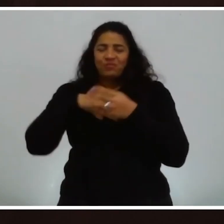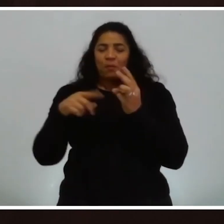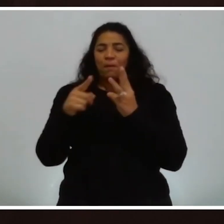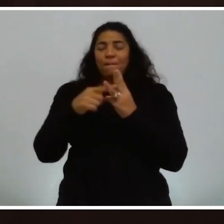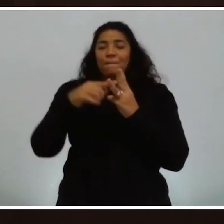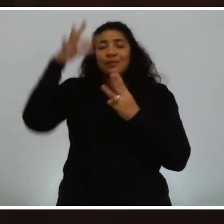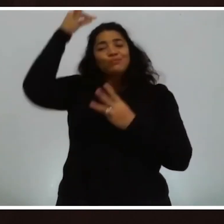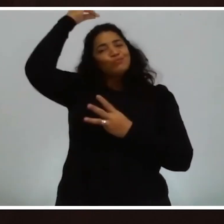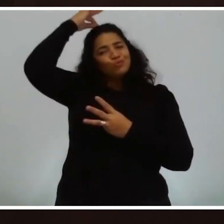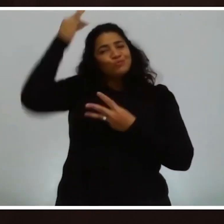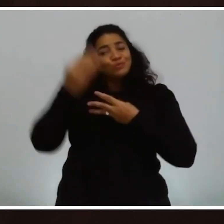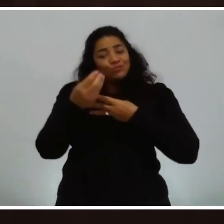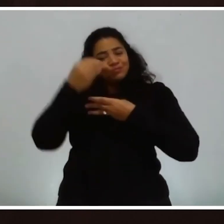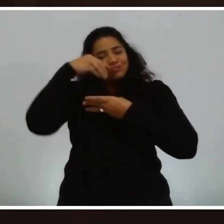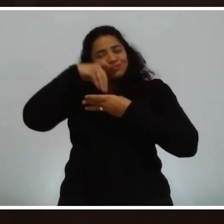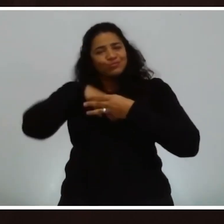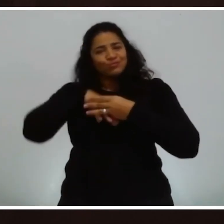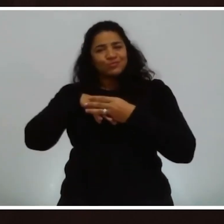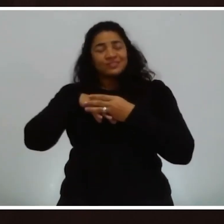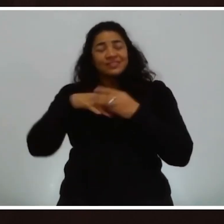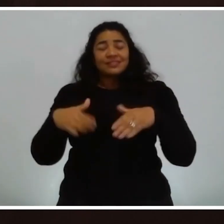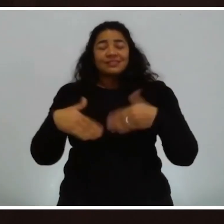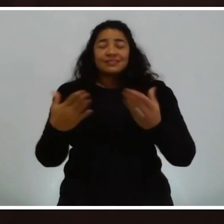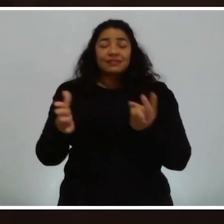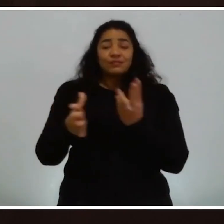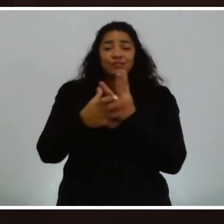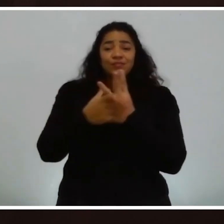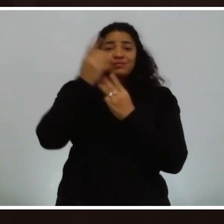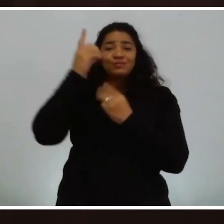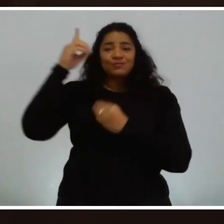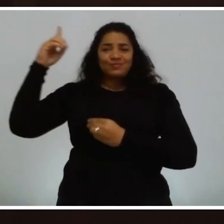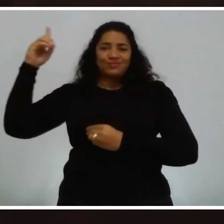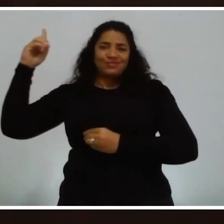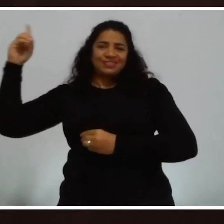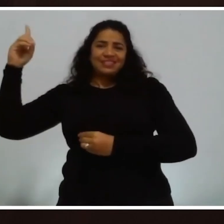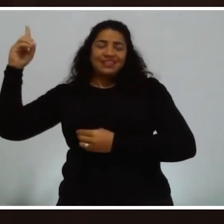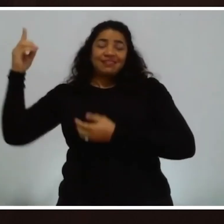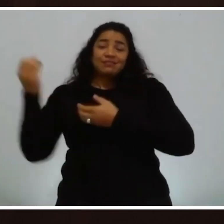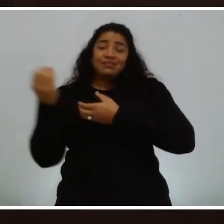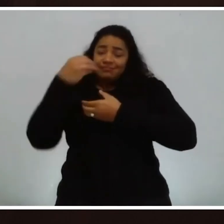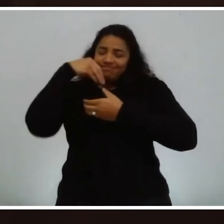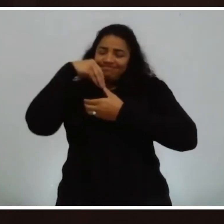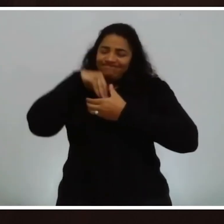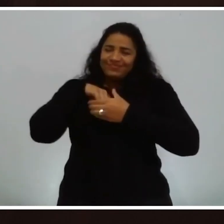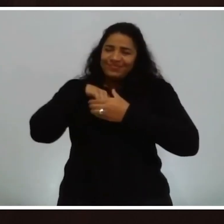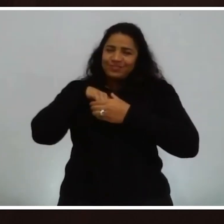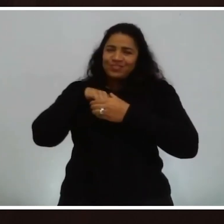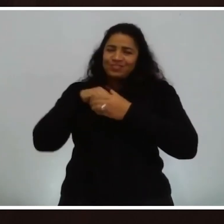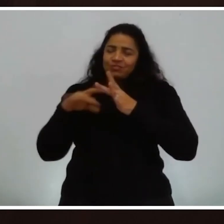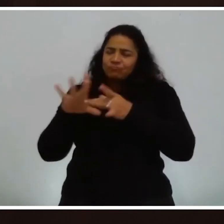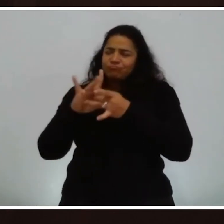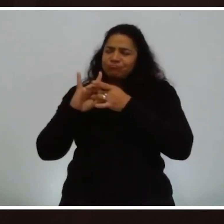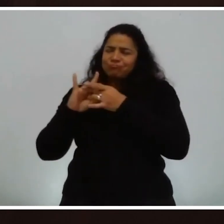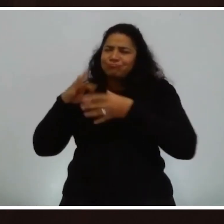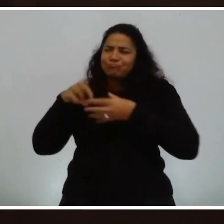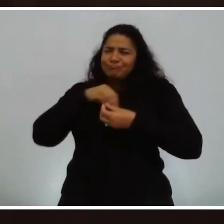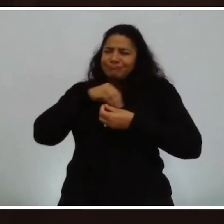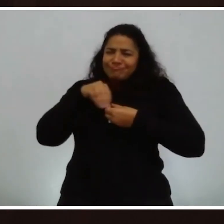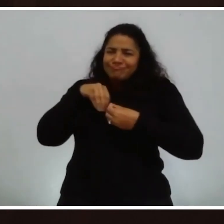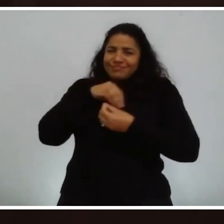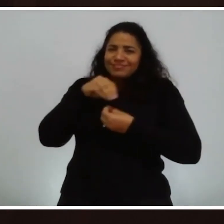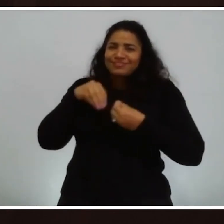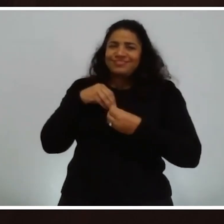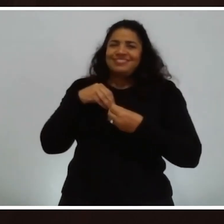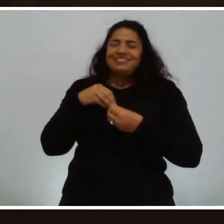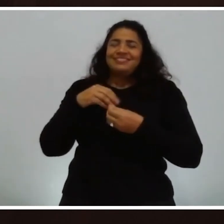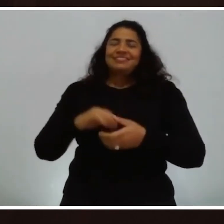a essência da vida do Deus triuno, e ao mesmo tempo a trindade, a diferenciação, a